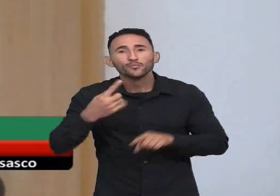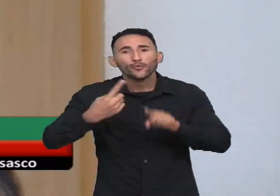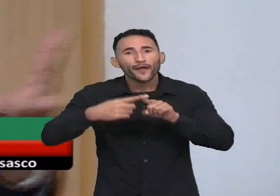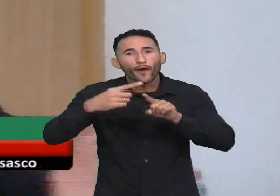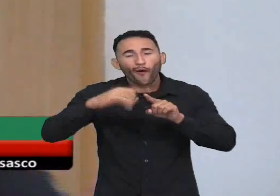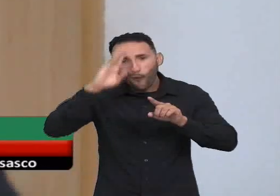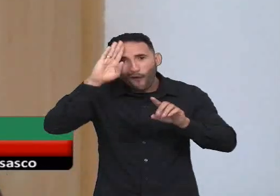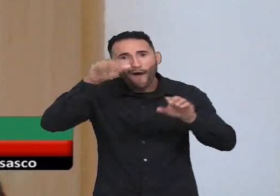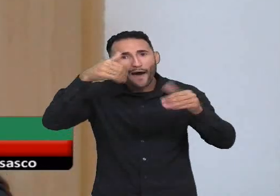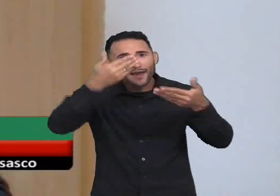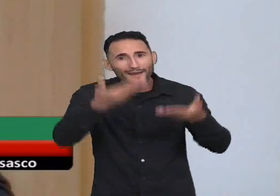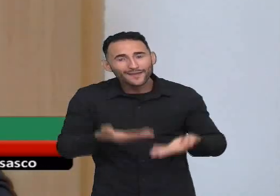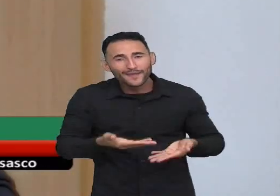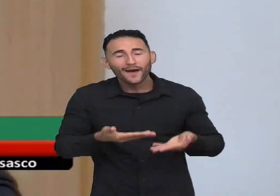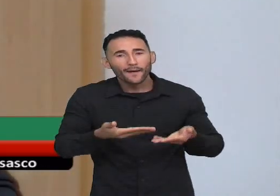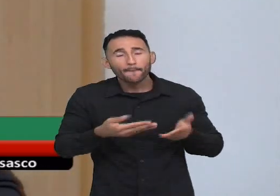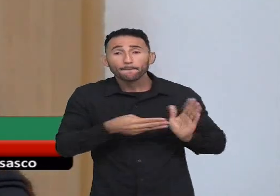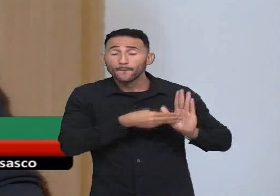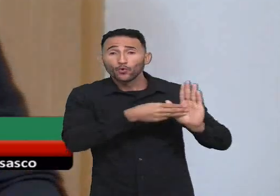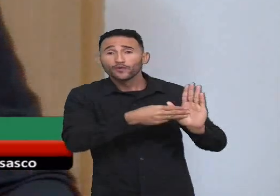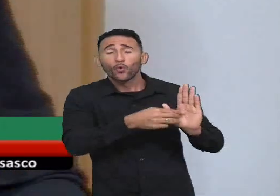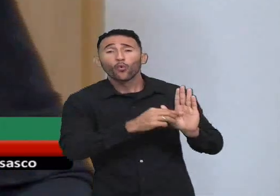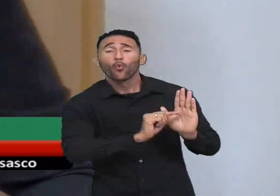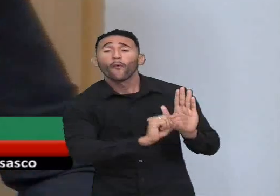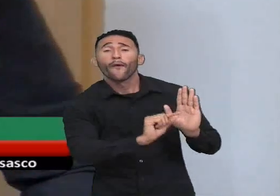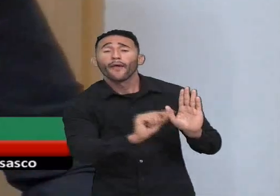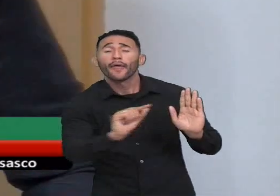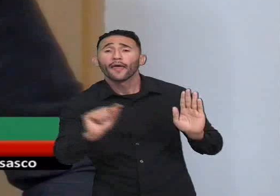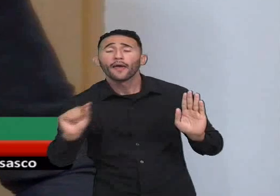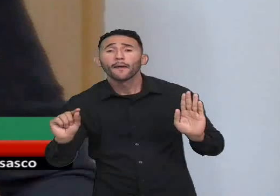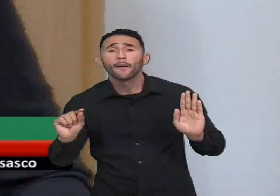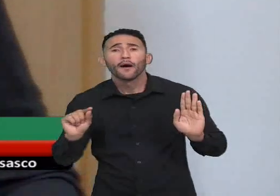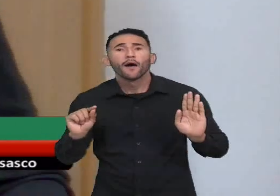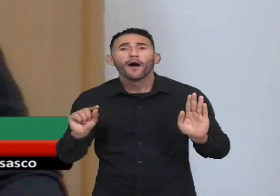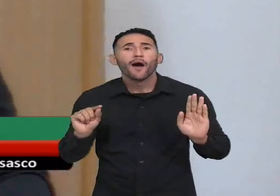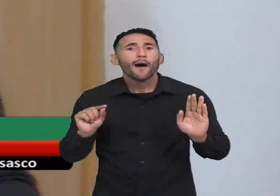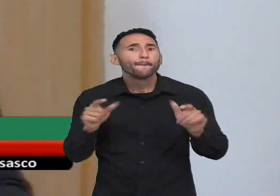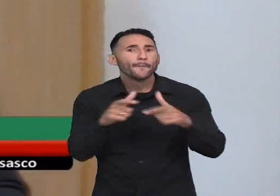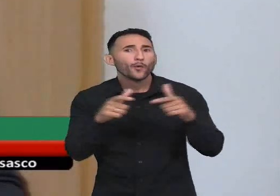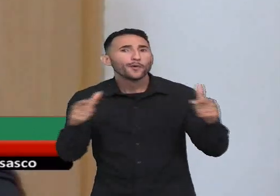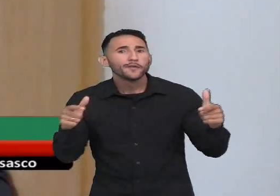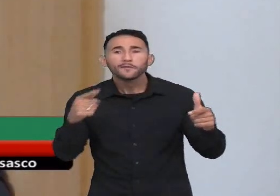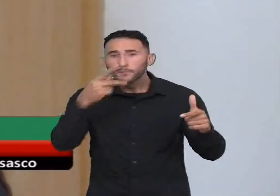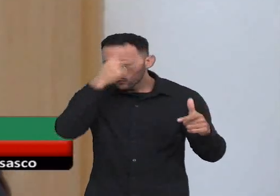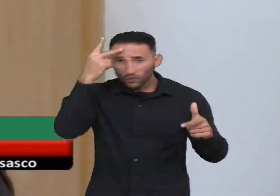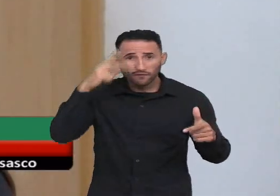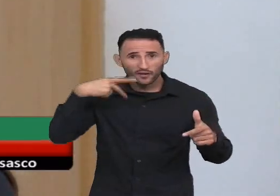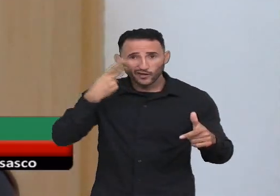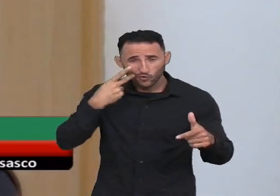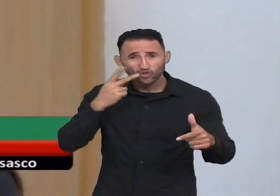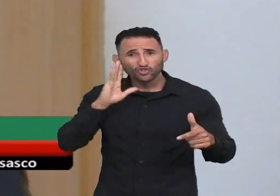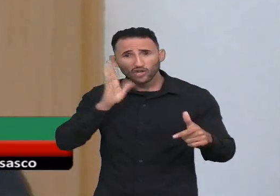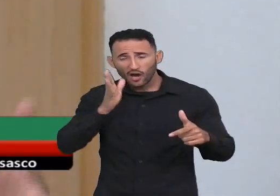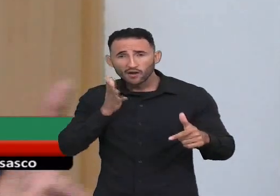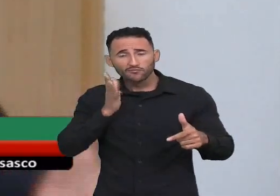por conta dessa moção, que boa parte dos vereadores que assumiram aqui no primeiro mandato receberam